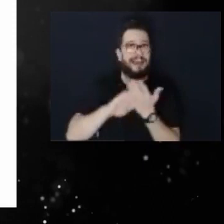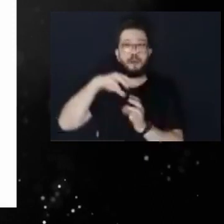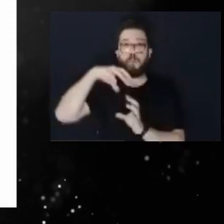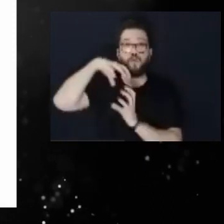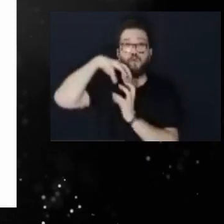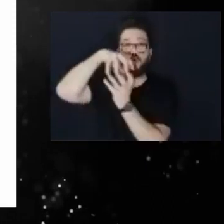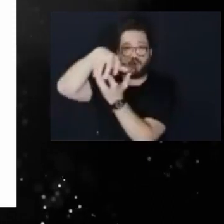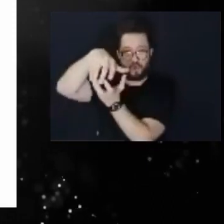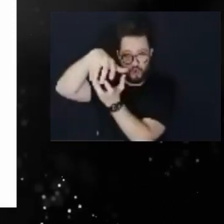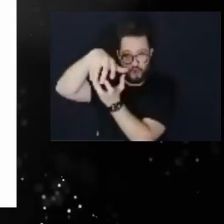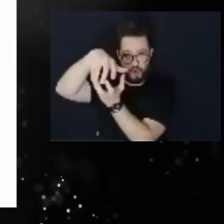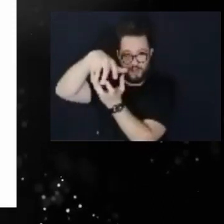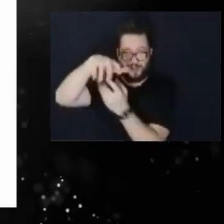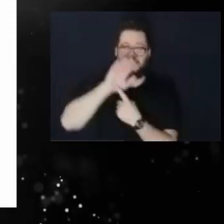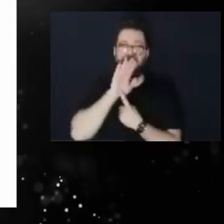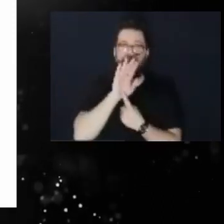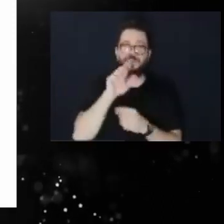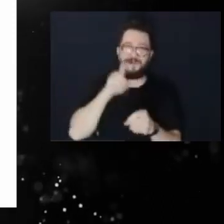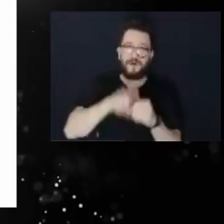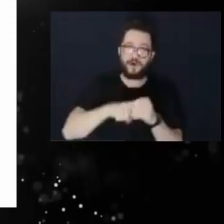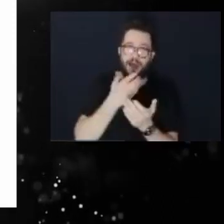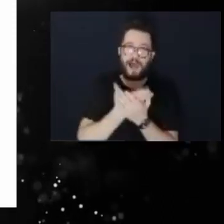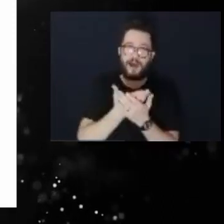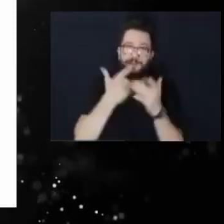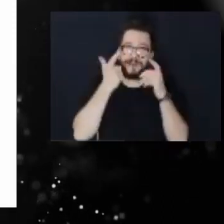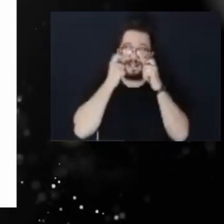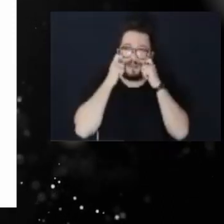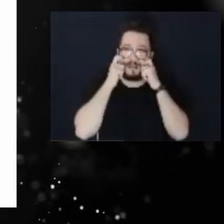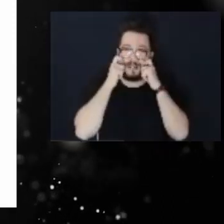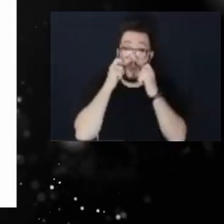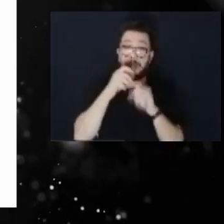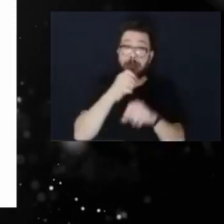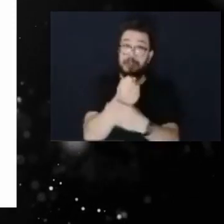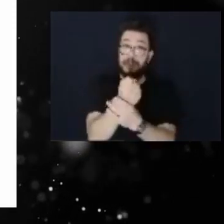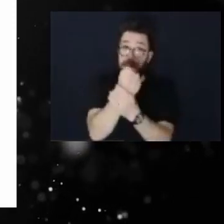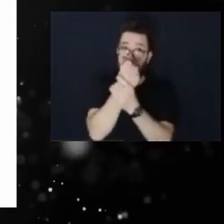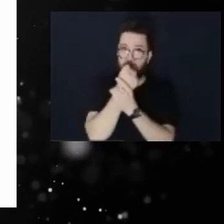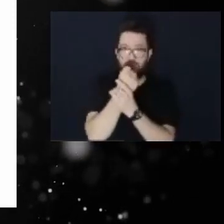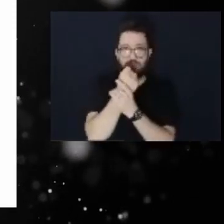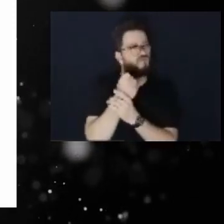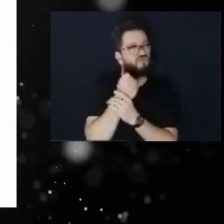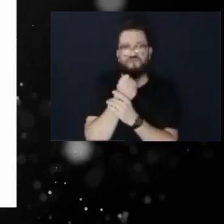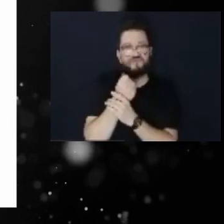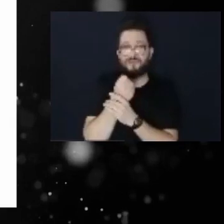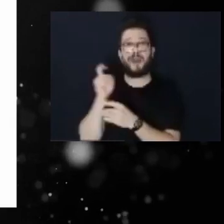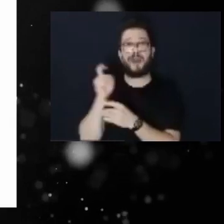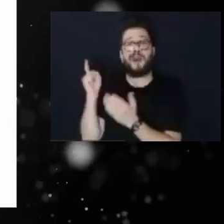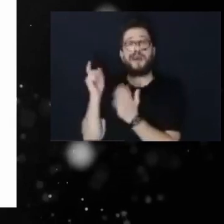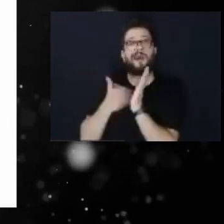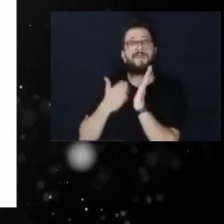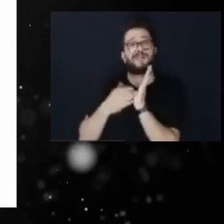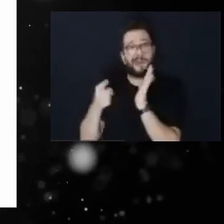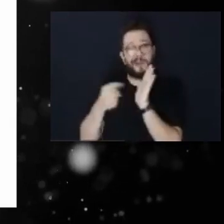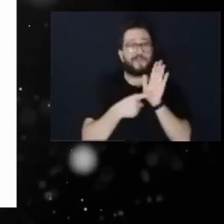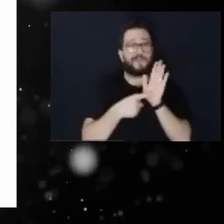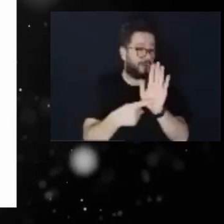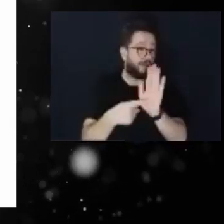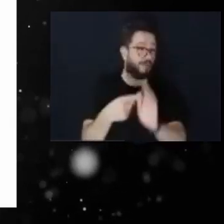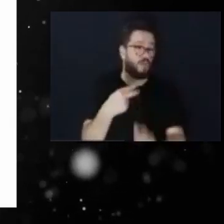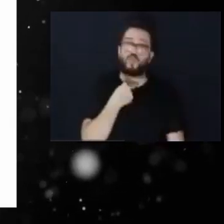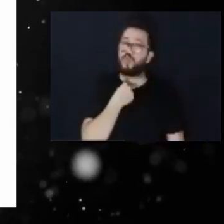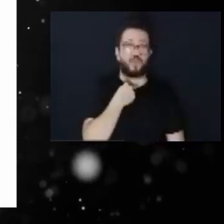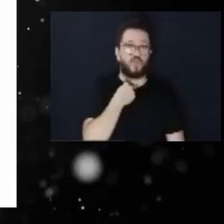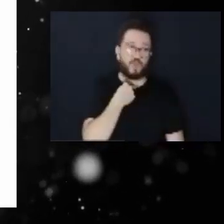mostrando que o retorno das aulas presenciais é seguro. Né? Isso está na Science. Isso aqui foi uma audiência